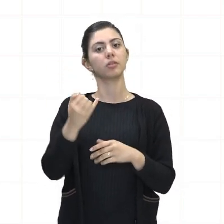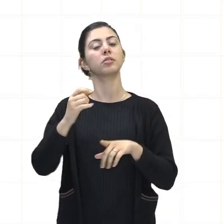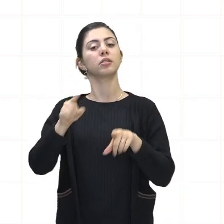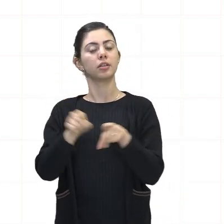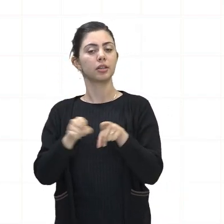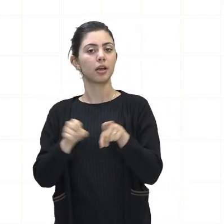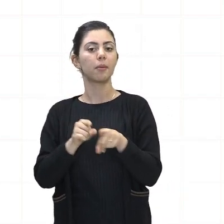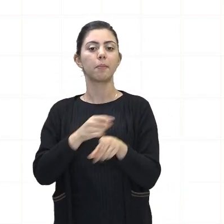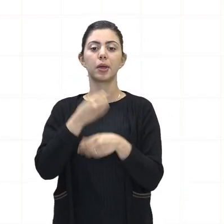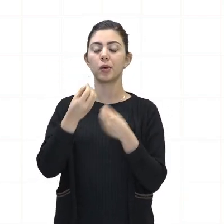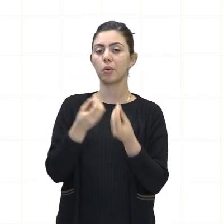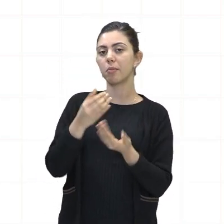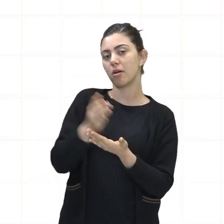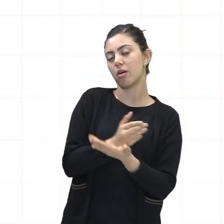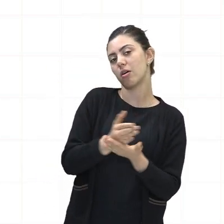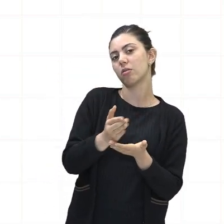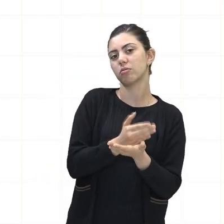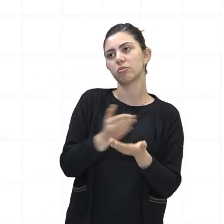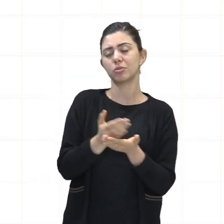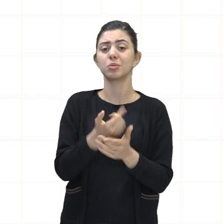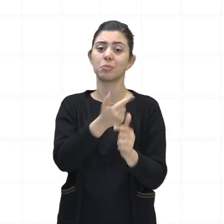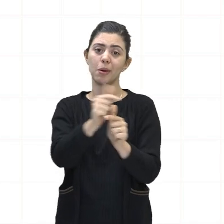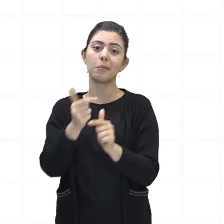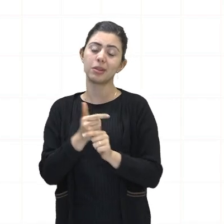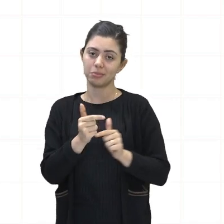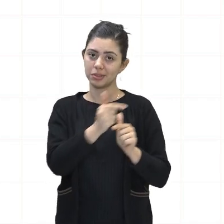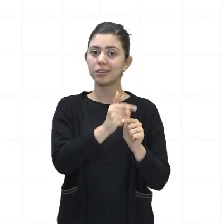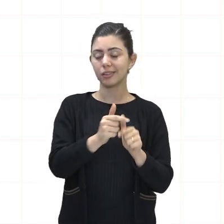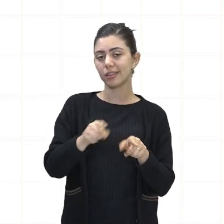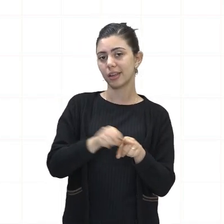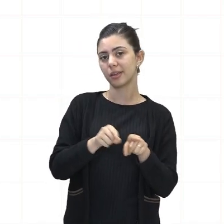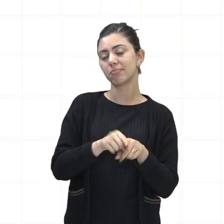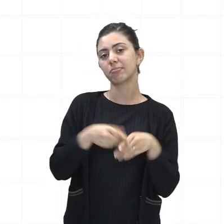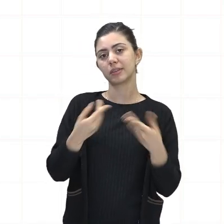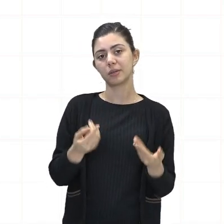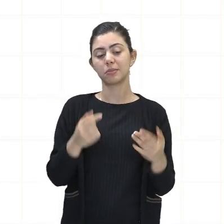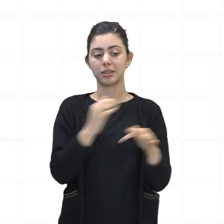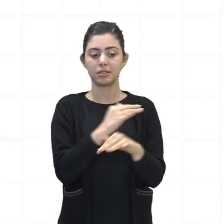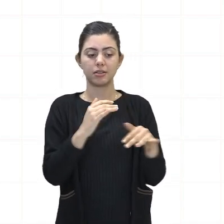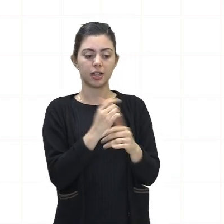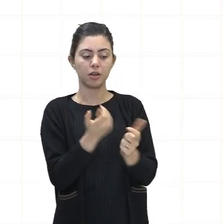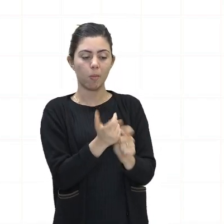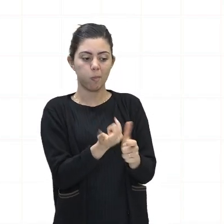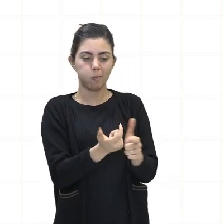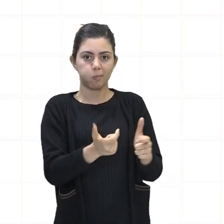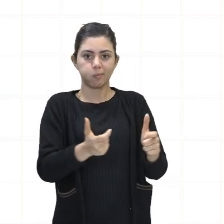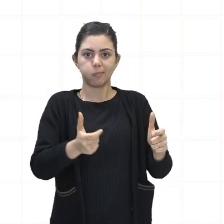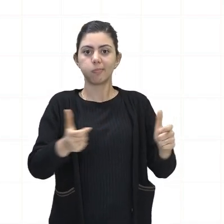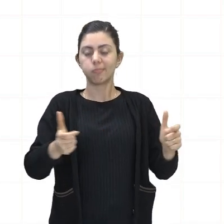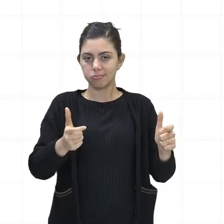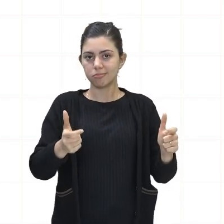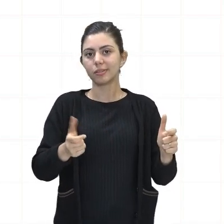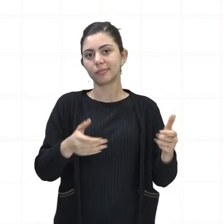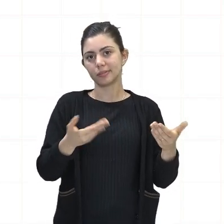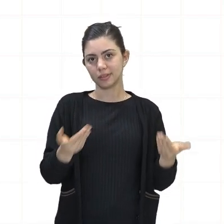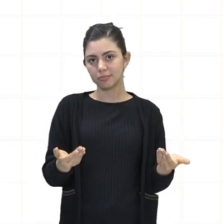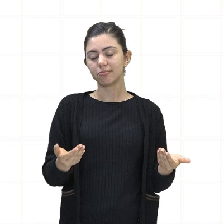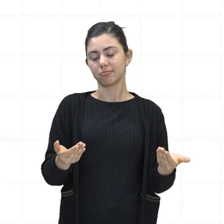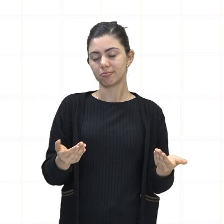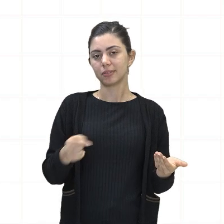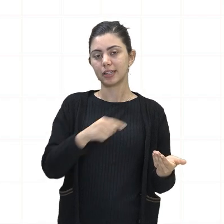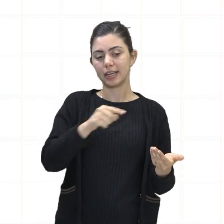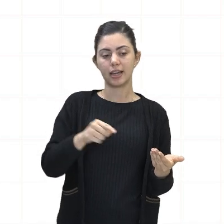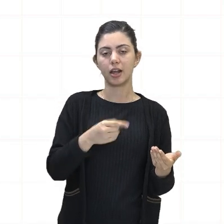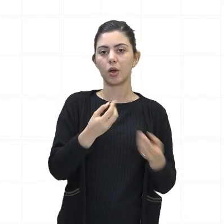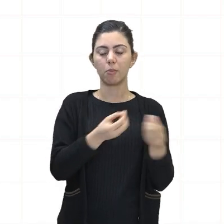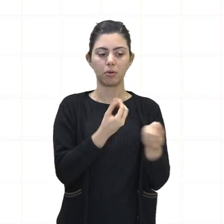consequentemente, alguns problemas relacionados a isso, porque a cidade cresce, fica grandona, né? A cidade não